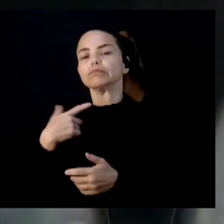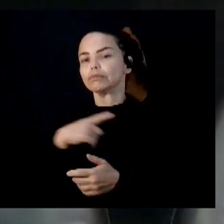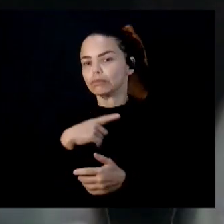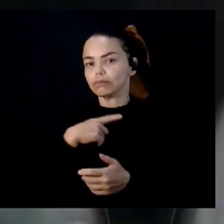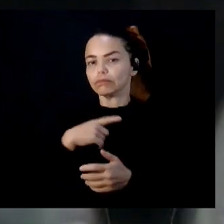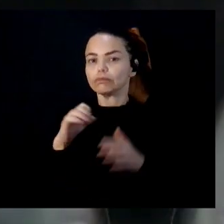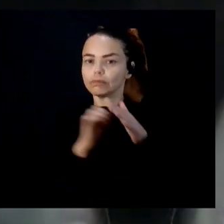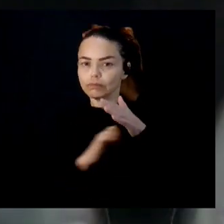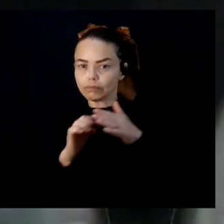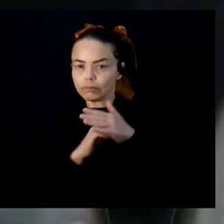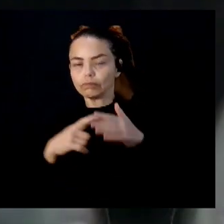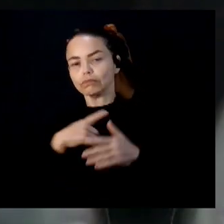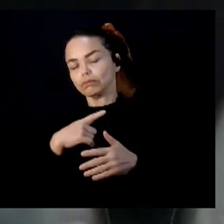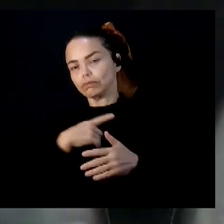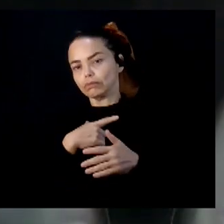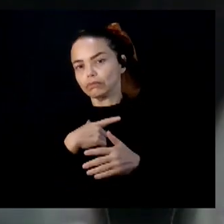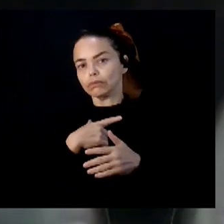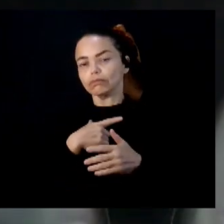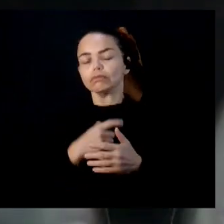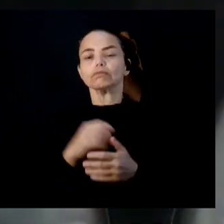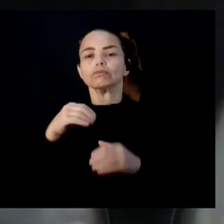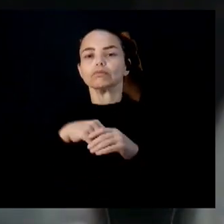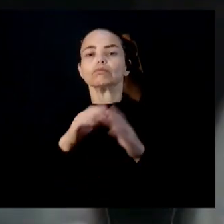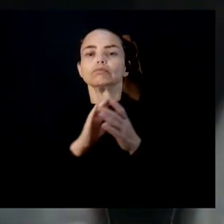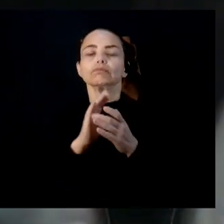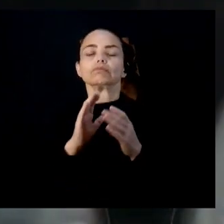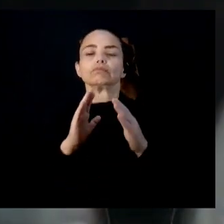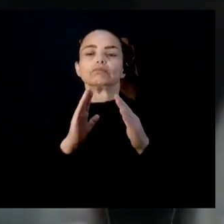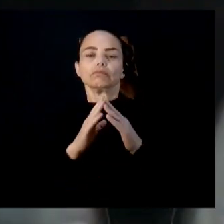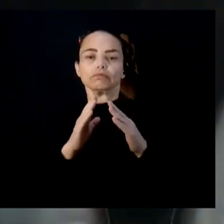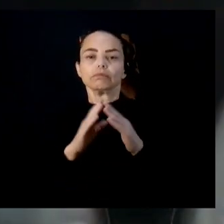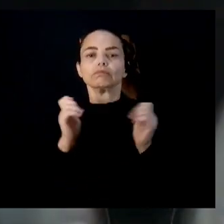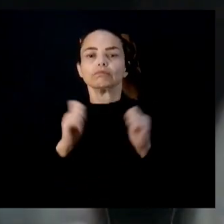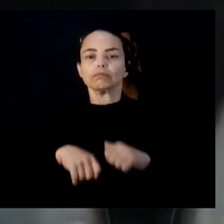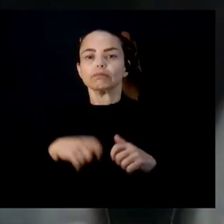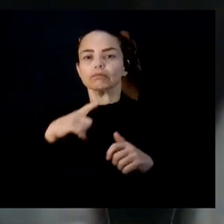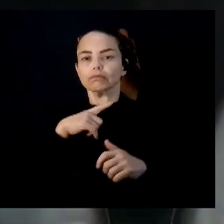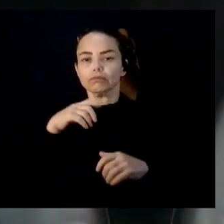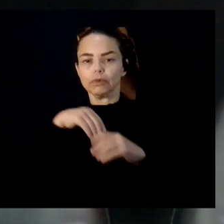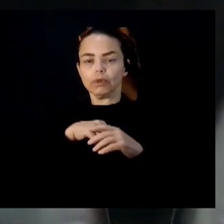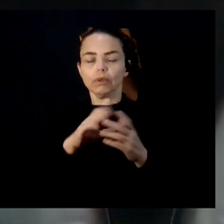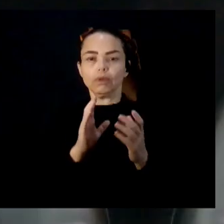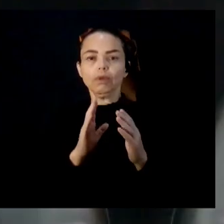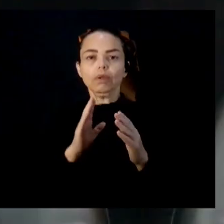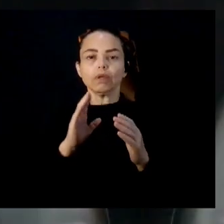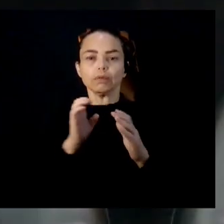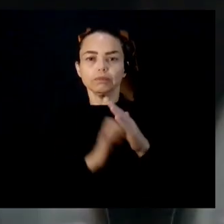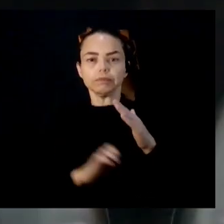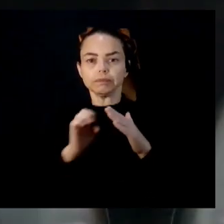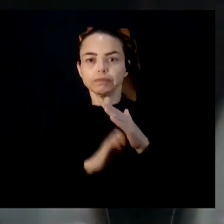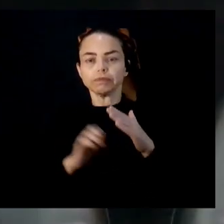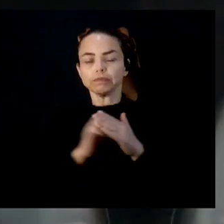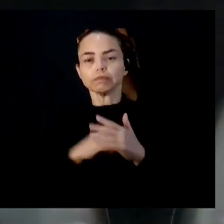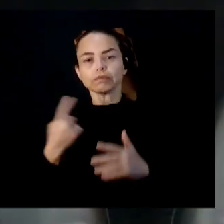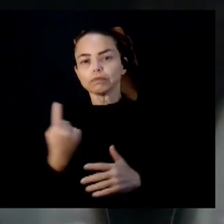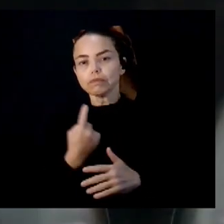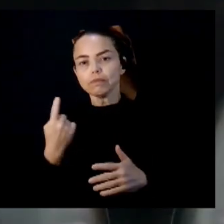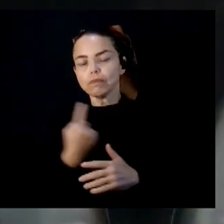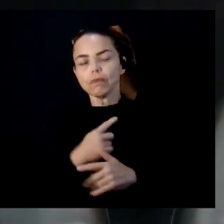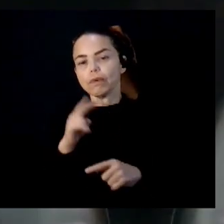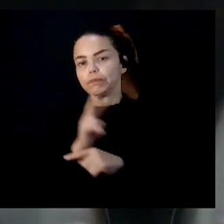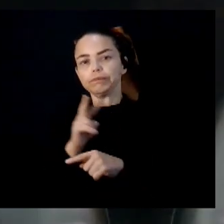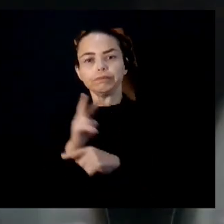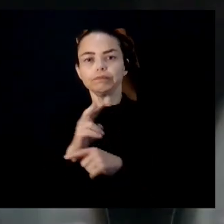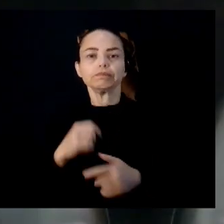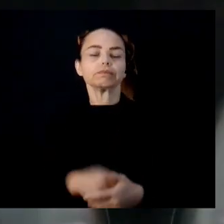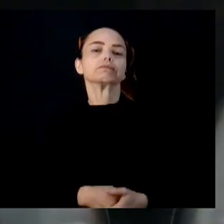que ter dentro de casa. Mas eles podem ter dentro da empresa e até dentro de casa a sua individualidade preservada. E